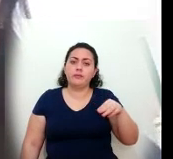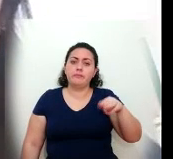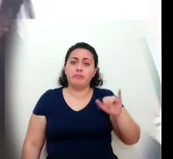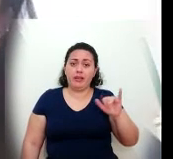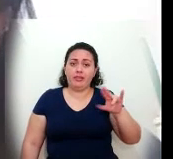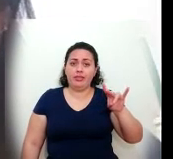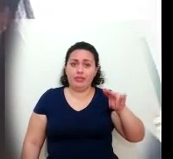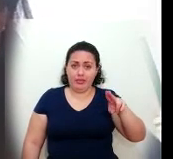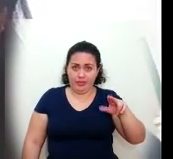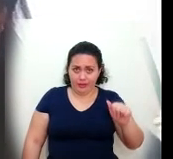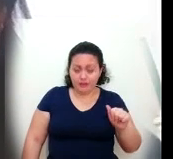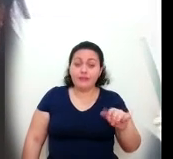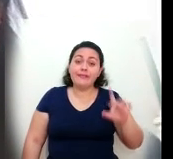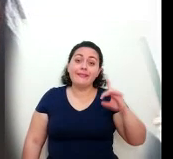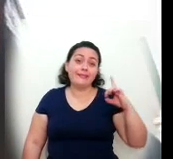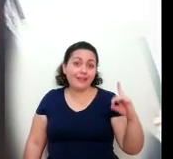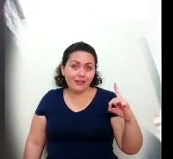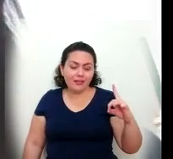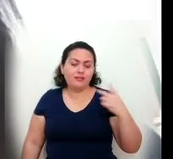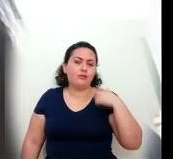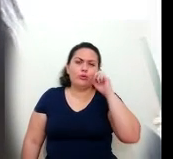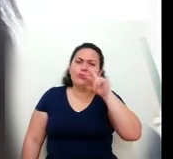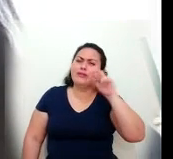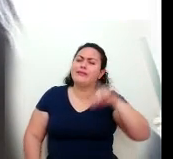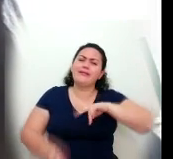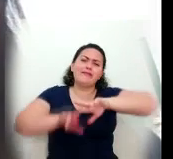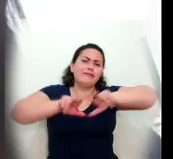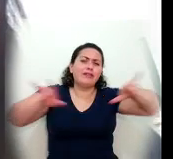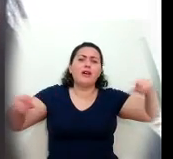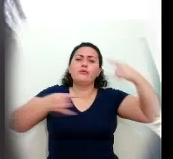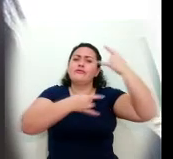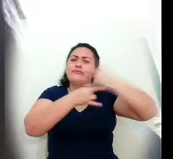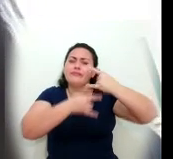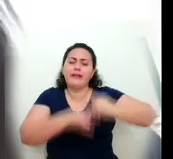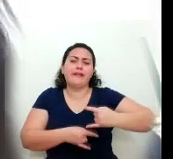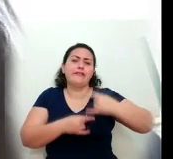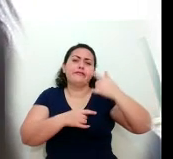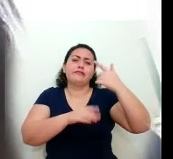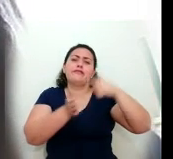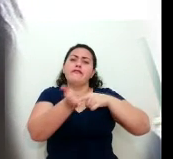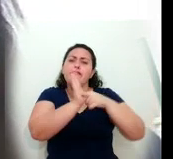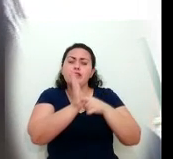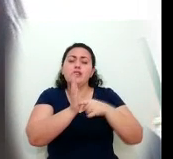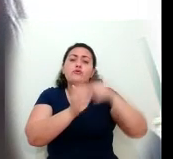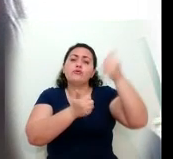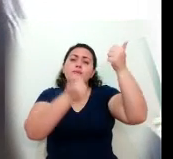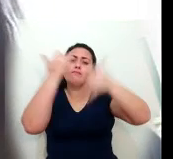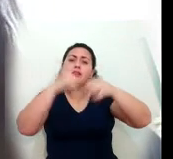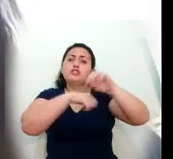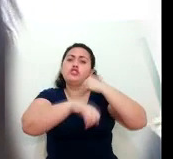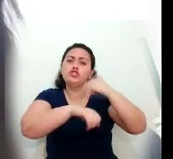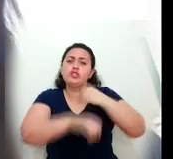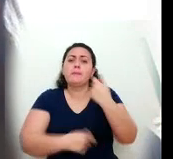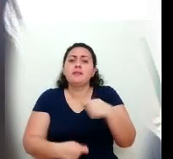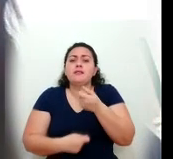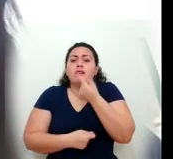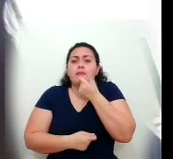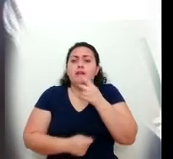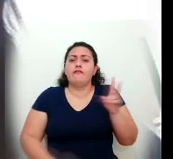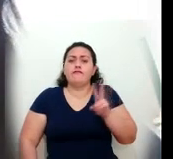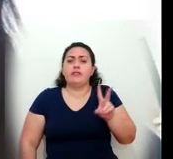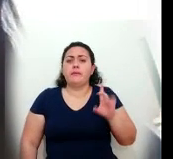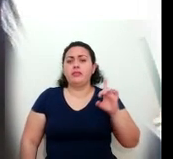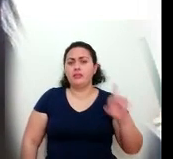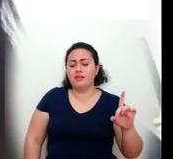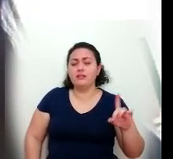né? Acho que tem bastante vídeo, né, live de profissionais até muitas vezes indicando, mas a gente